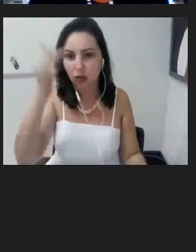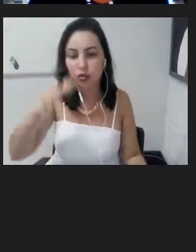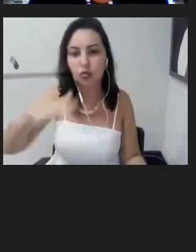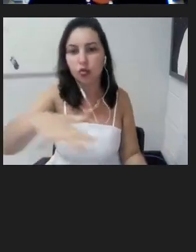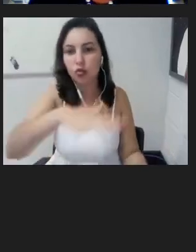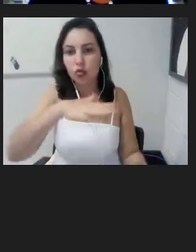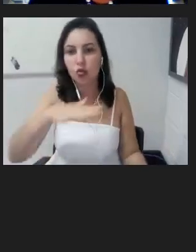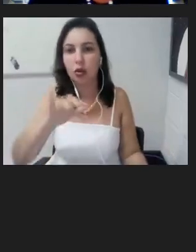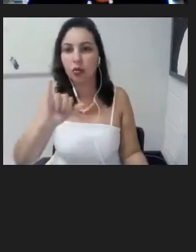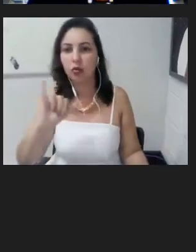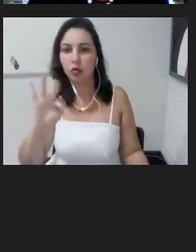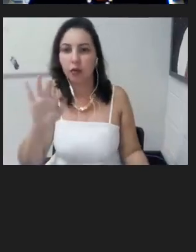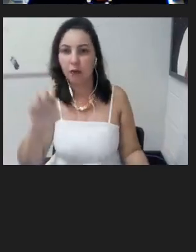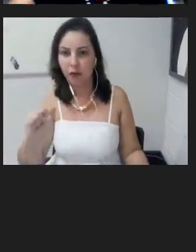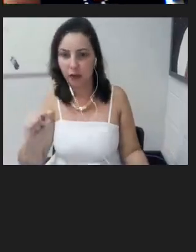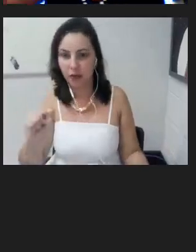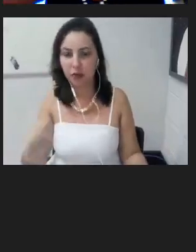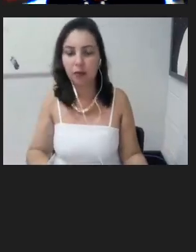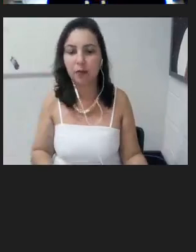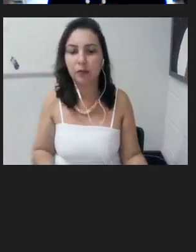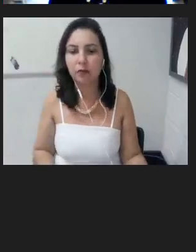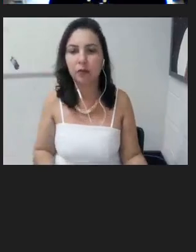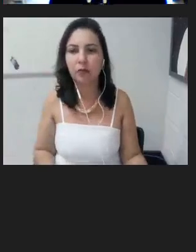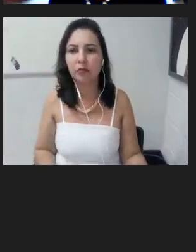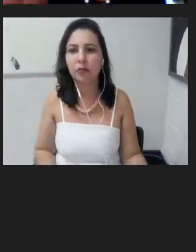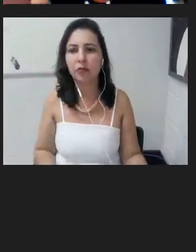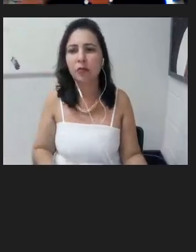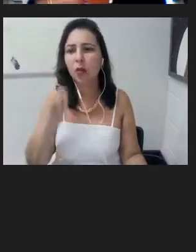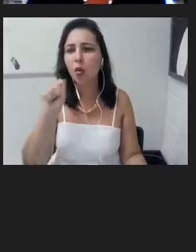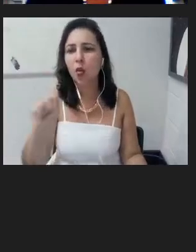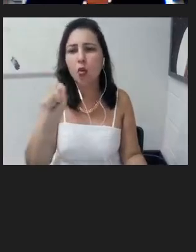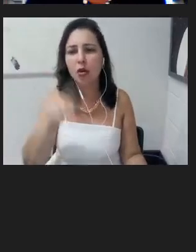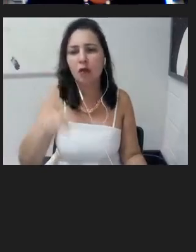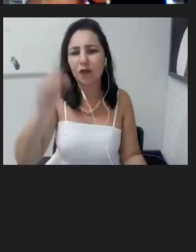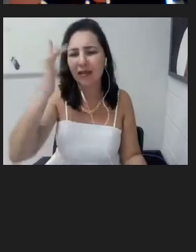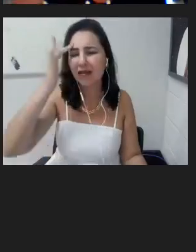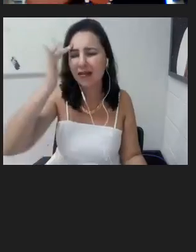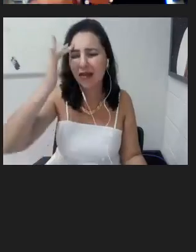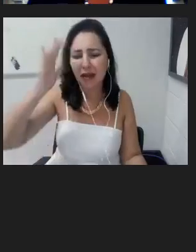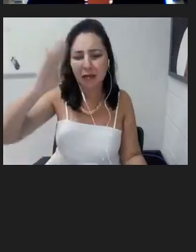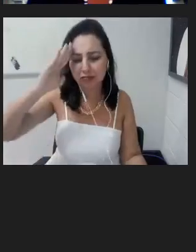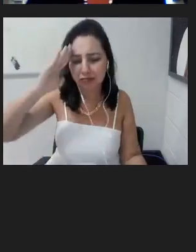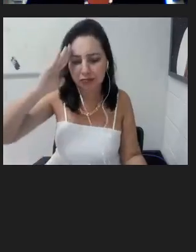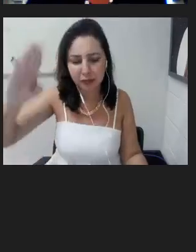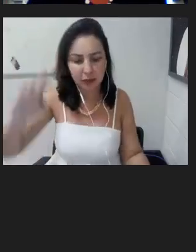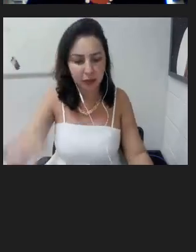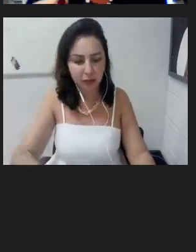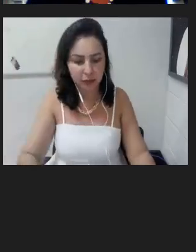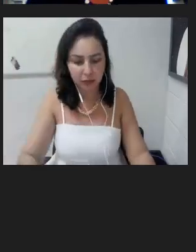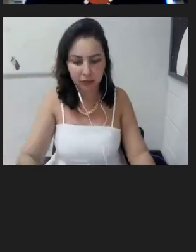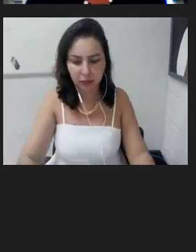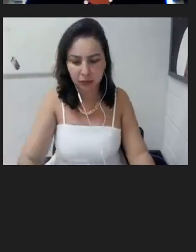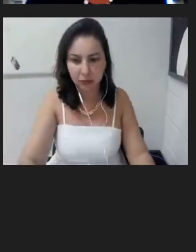âmbito do IFES. O que, que vocês acham que é prioridade no âmbito do IFES,